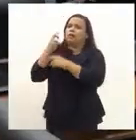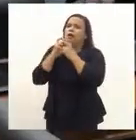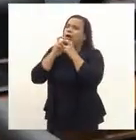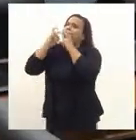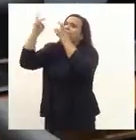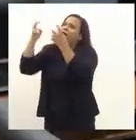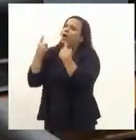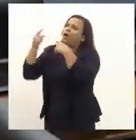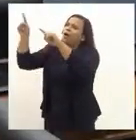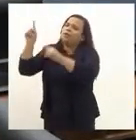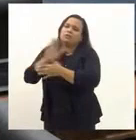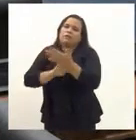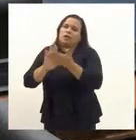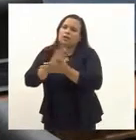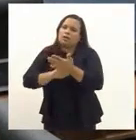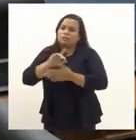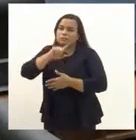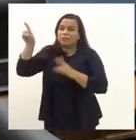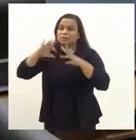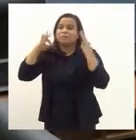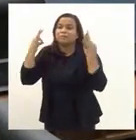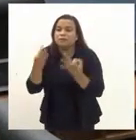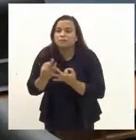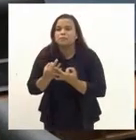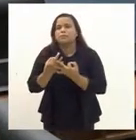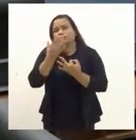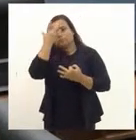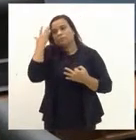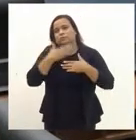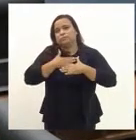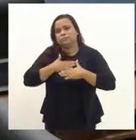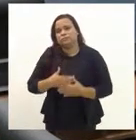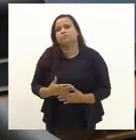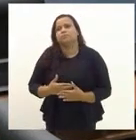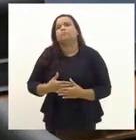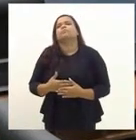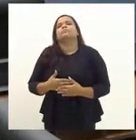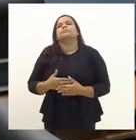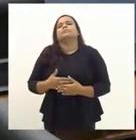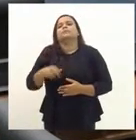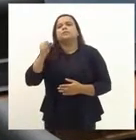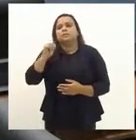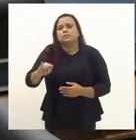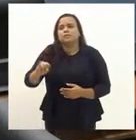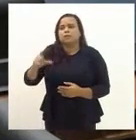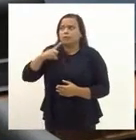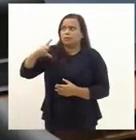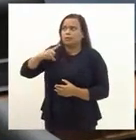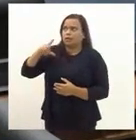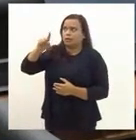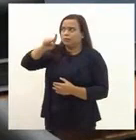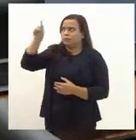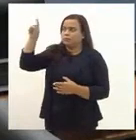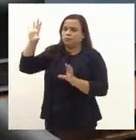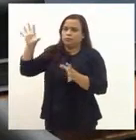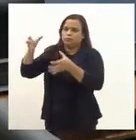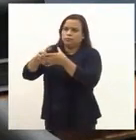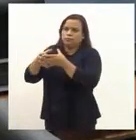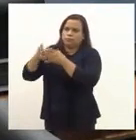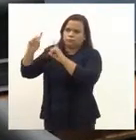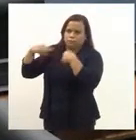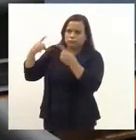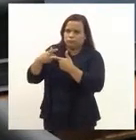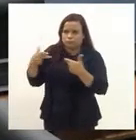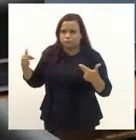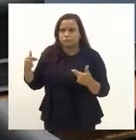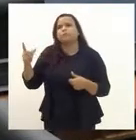xingar Vocês que são chefes de família né pessoas hortreiras aqui não porque se tivesse manifestação dessa turma aqui eu tenho certeza que